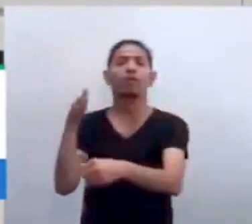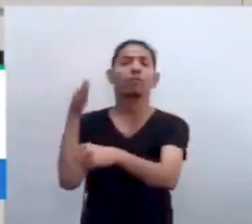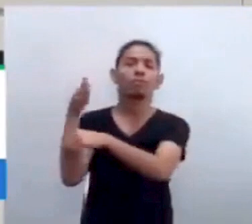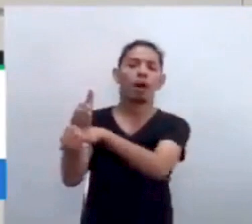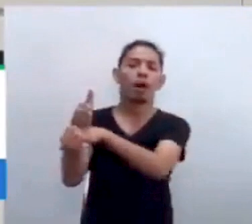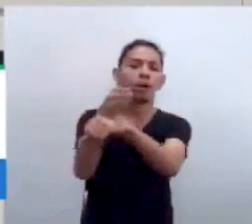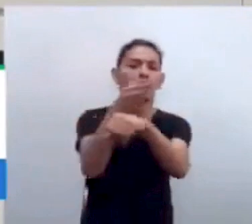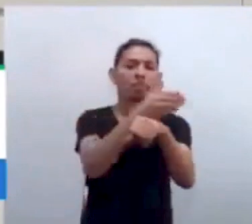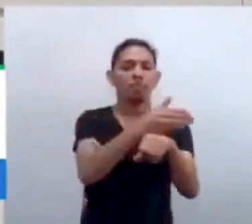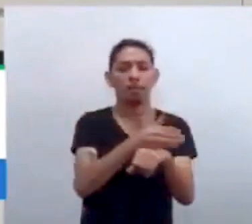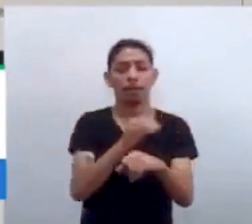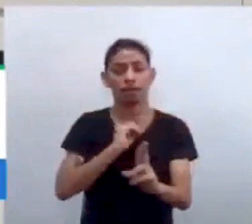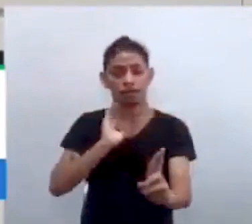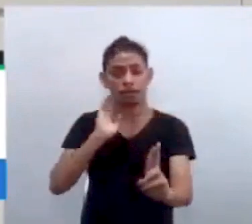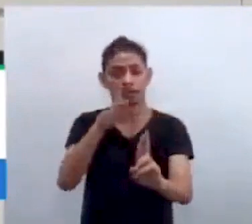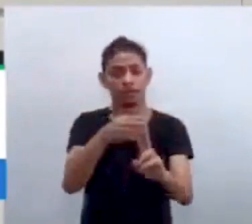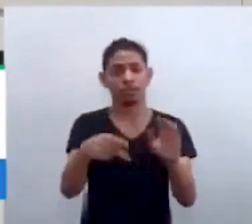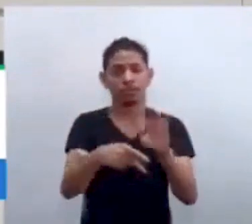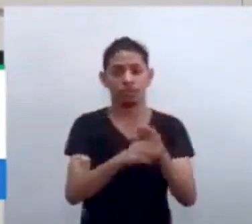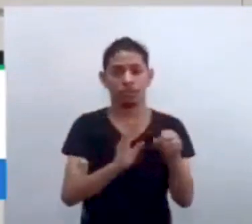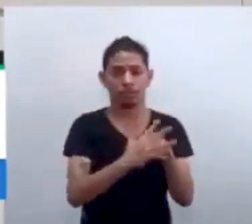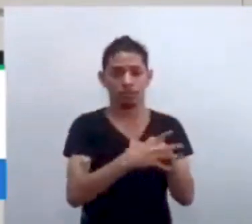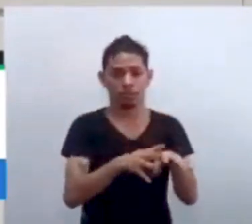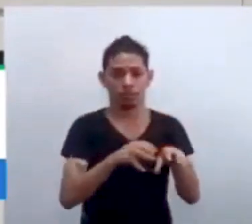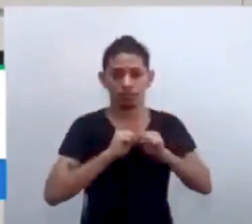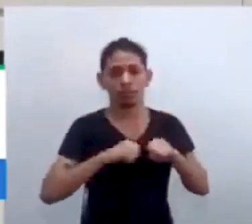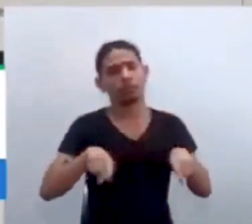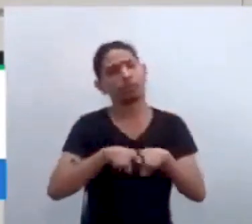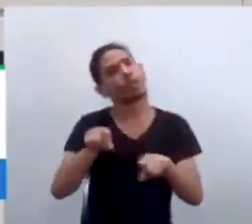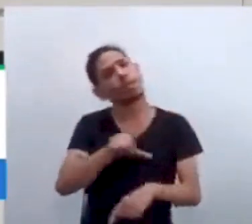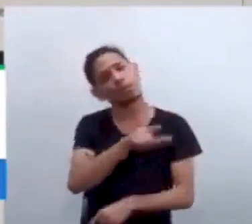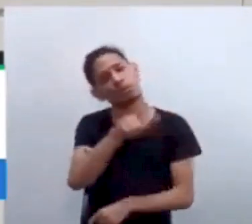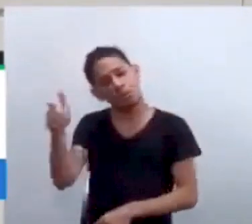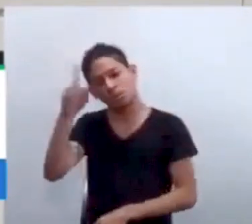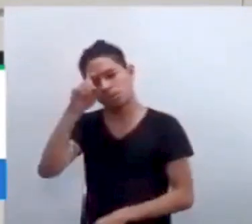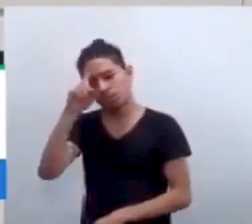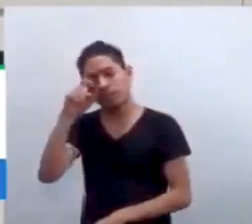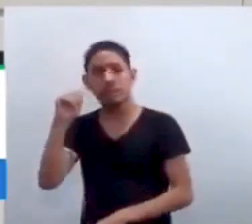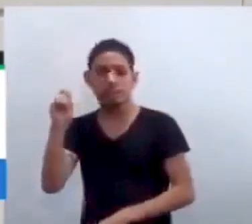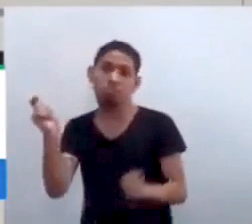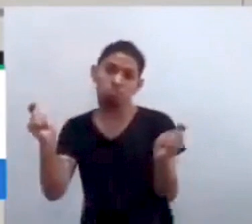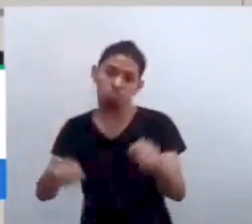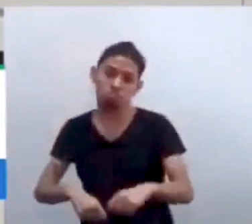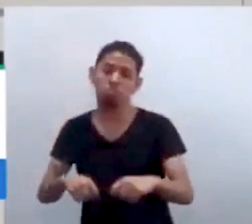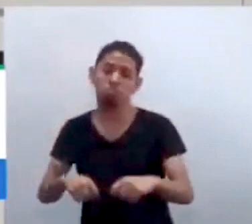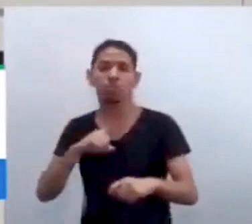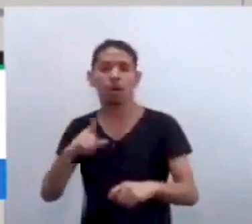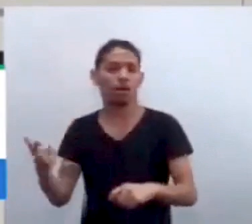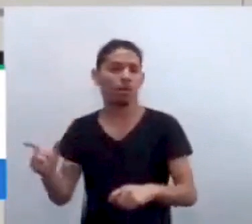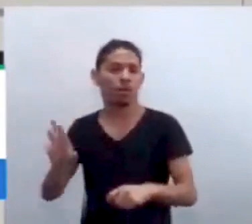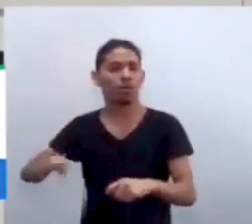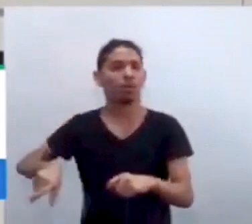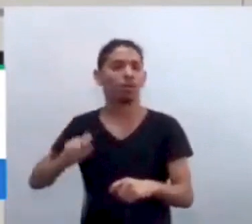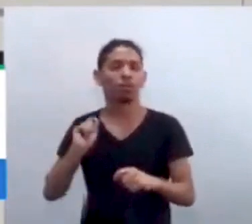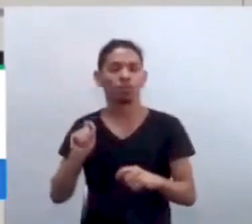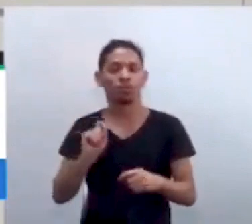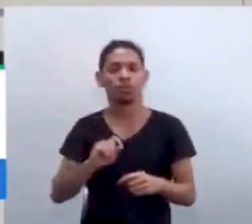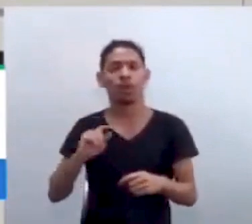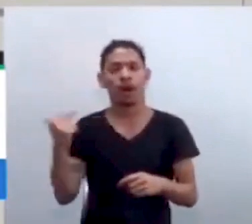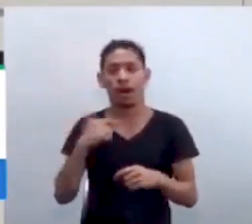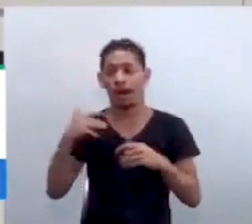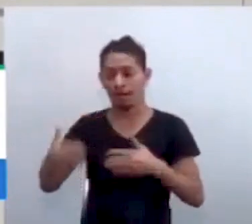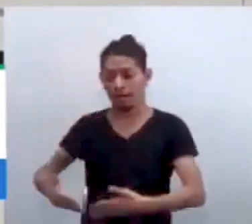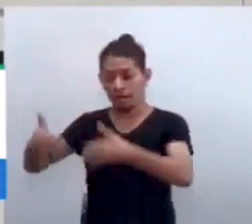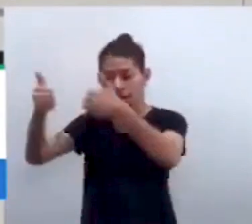em todos os hospitais que são referências para o atendimento à convite e também aqueles hospitais em que há a possibilidade da gente fazer